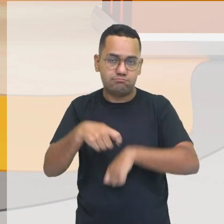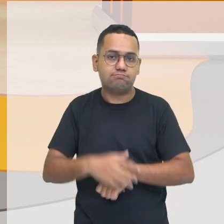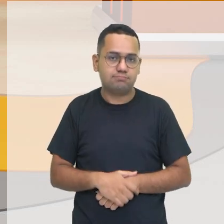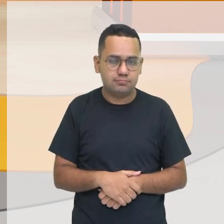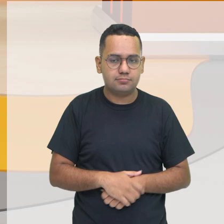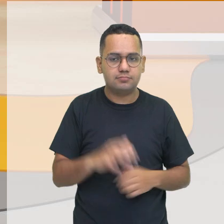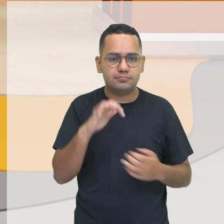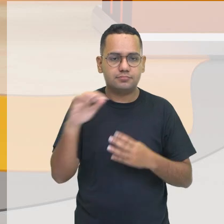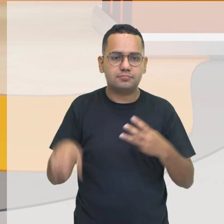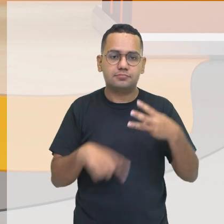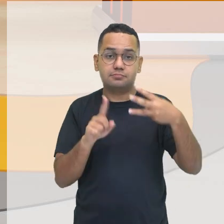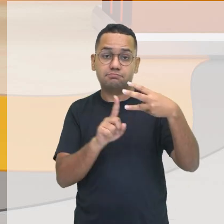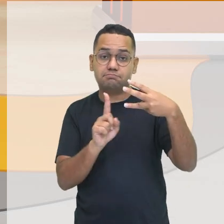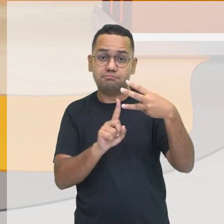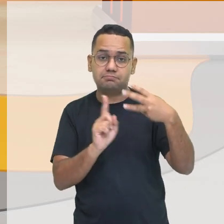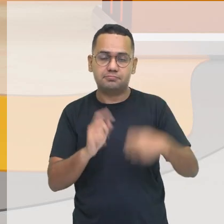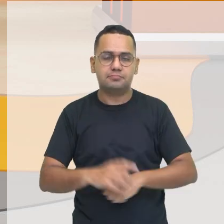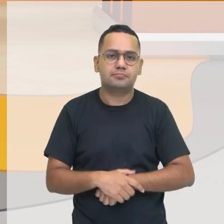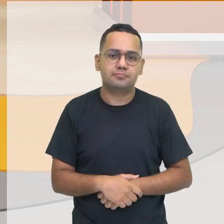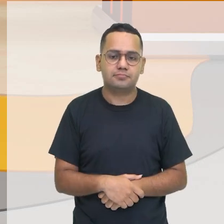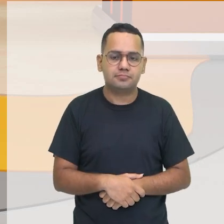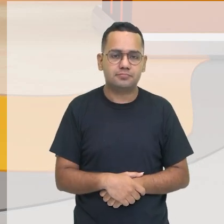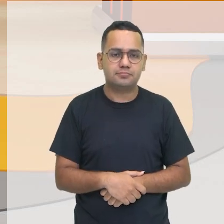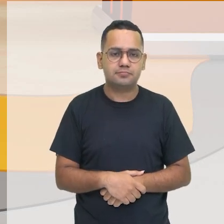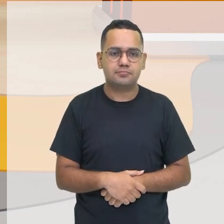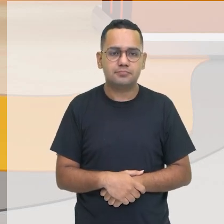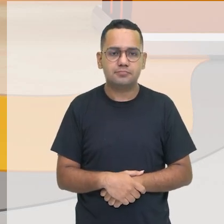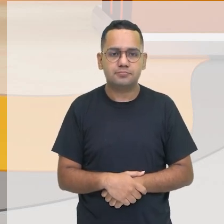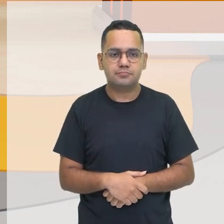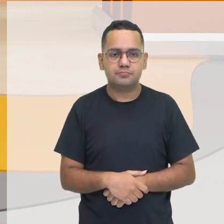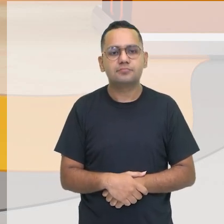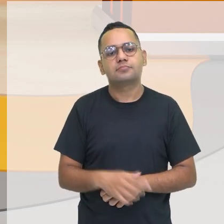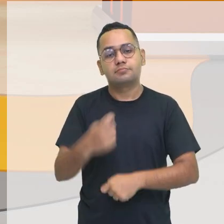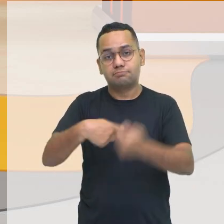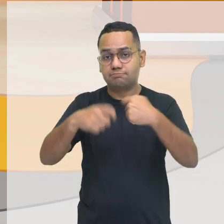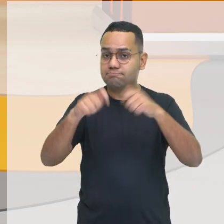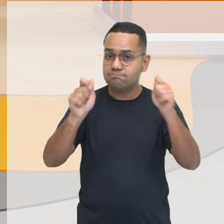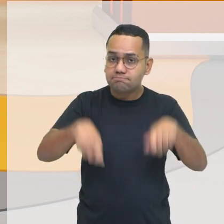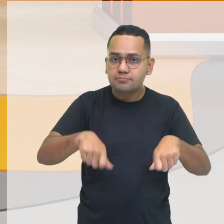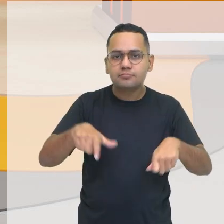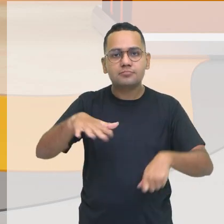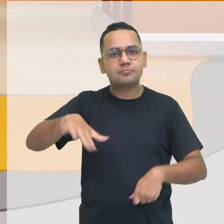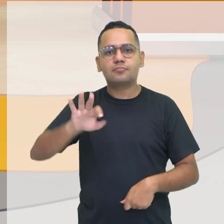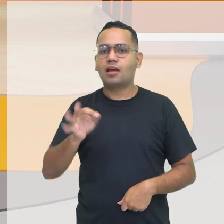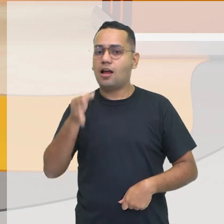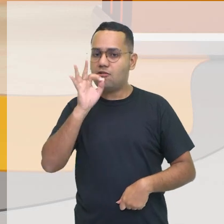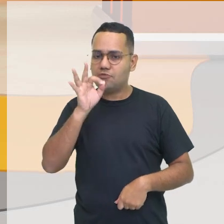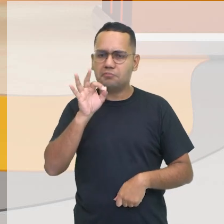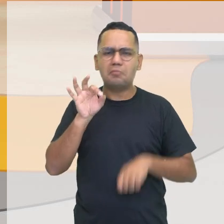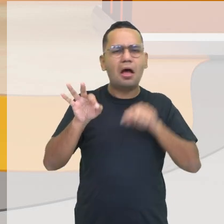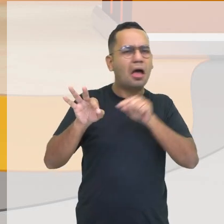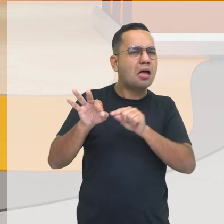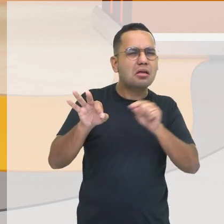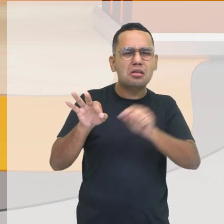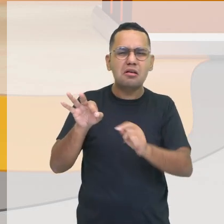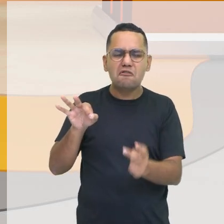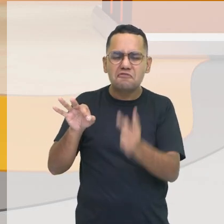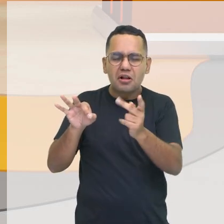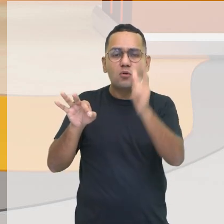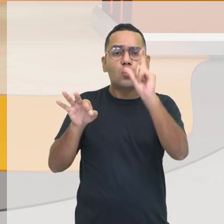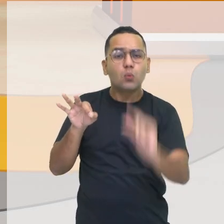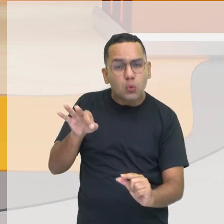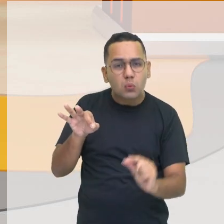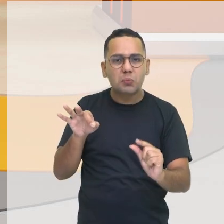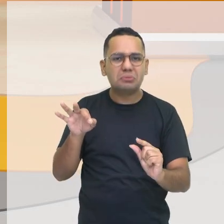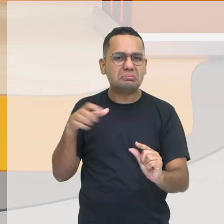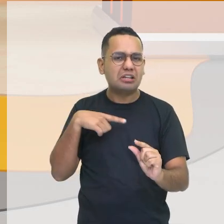uma característica dessa crise do encilhamento. Ainda temos a crise do café. A queda do preço do